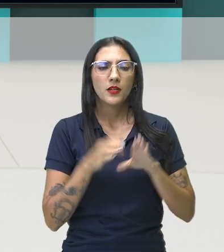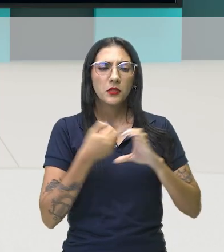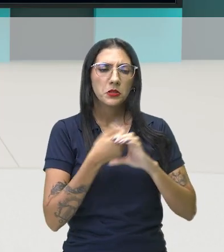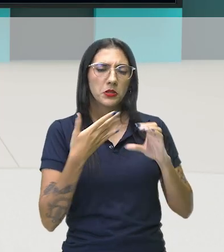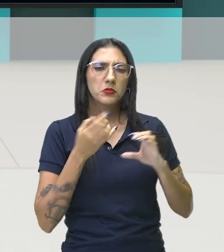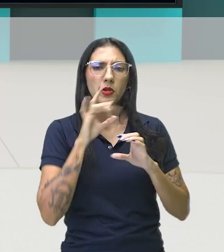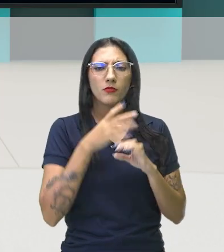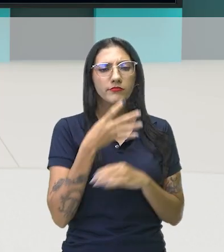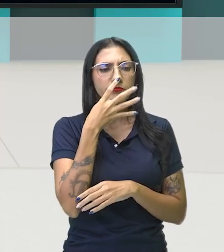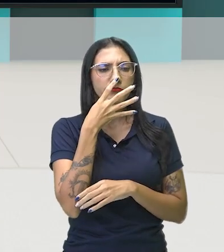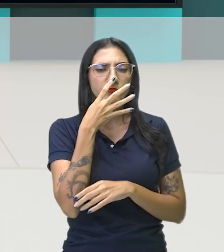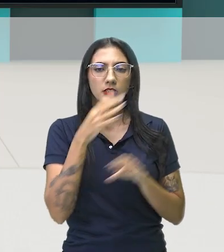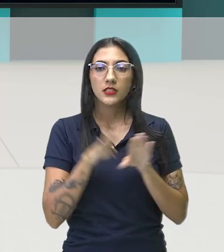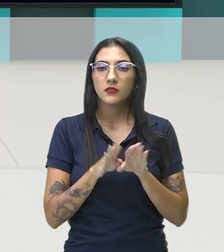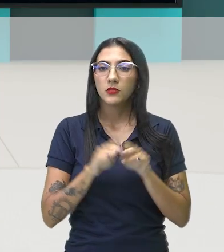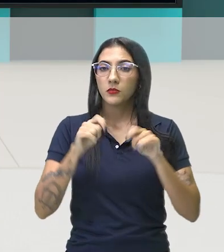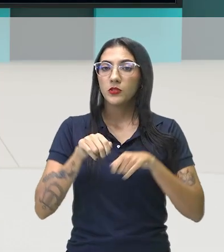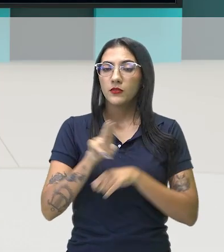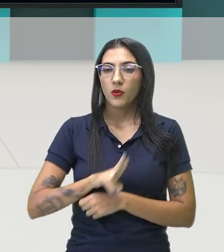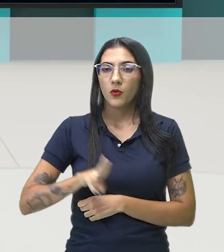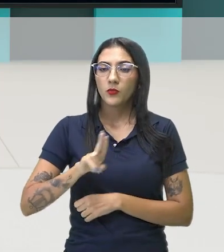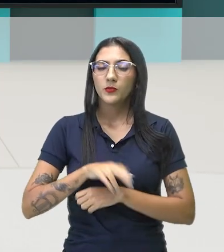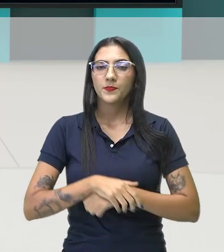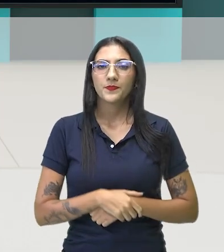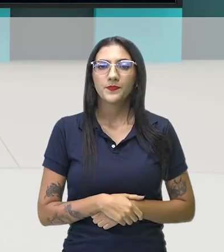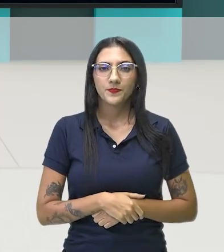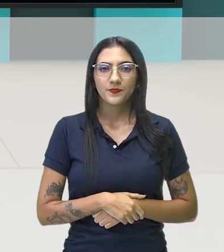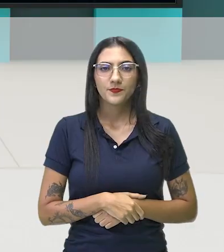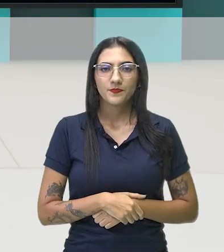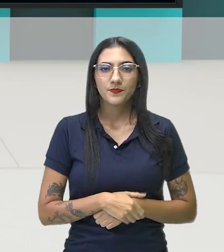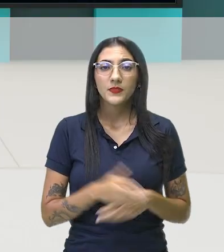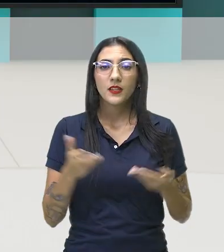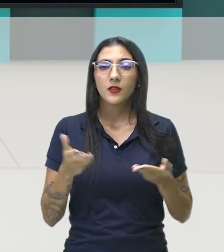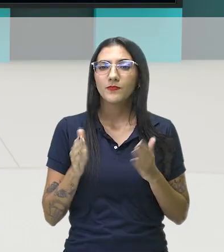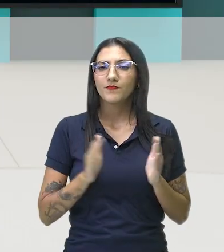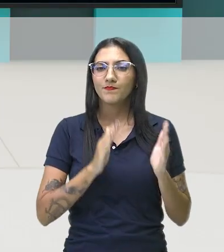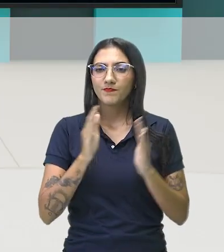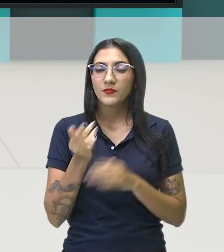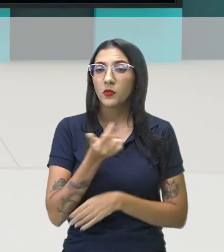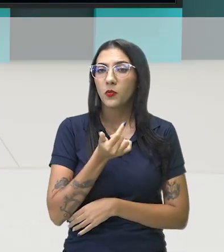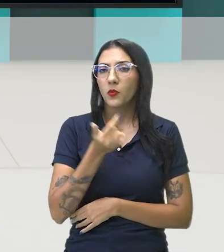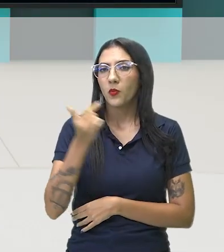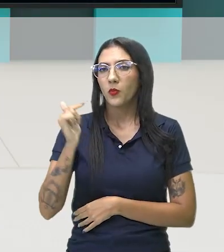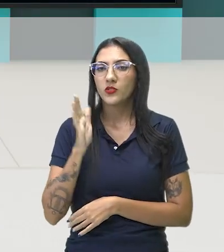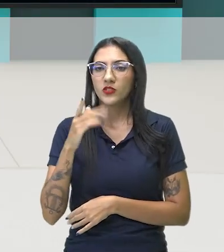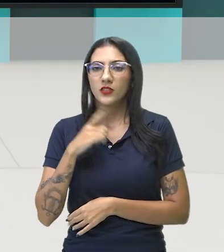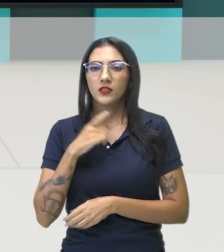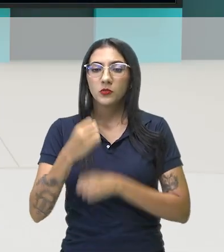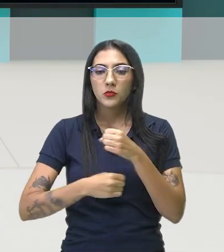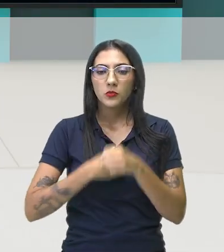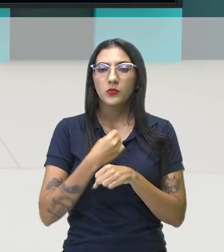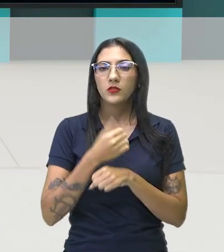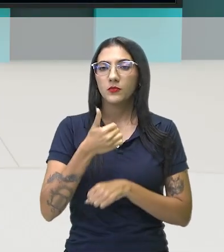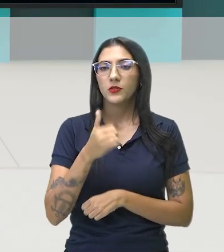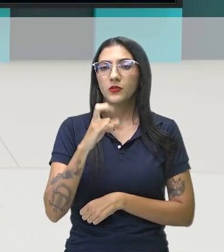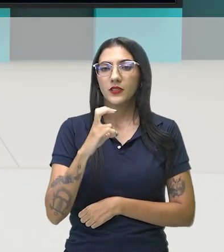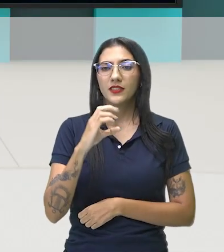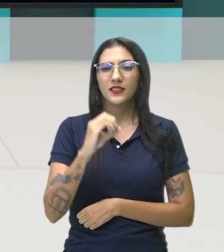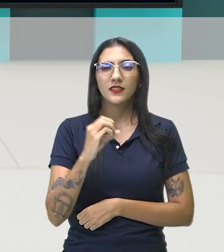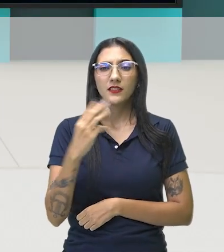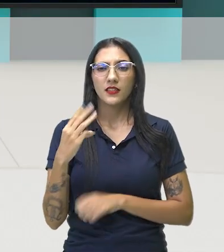estético e também tinham utilidade. Aqui nós temos já outra obra, já no ano de